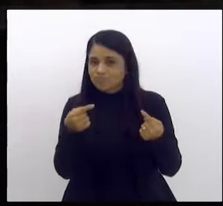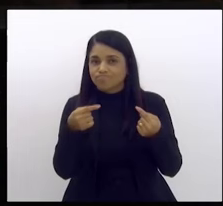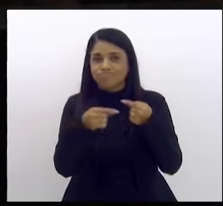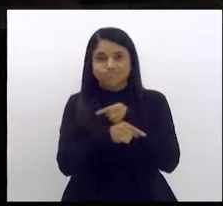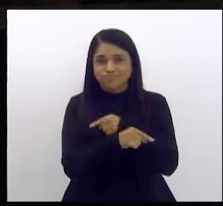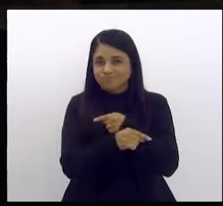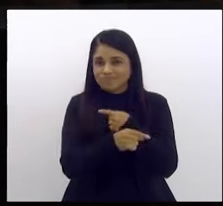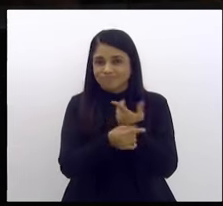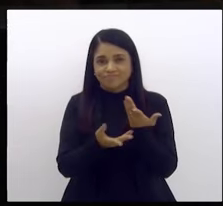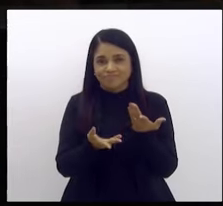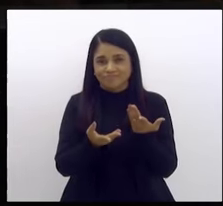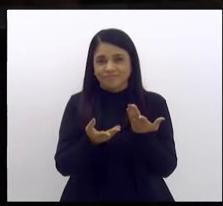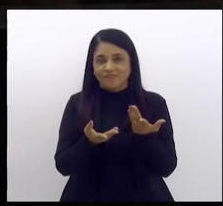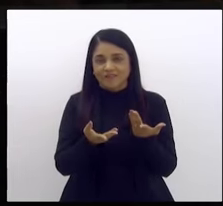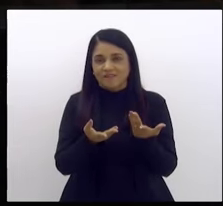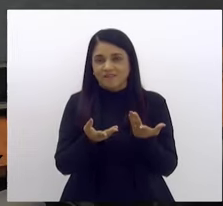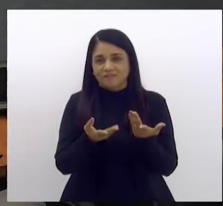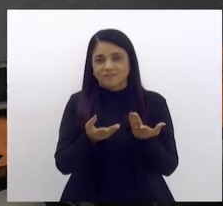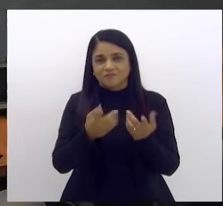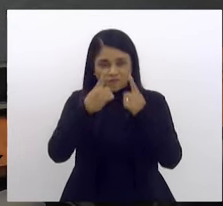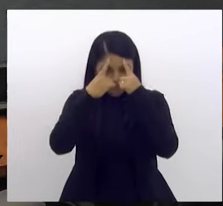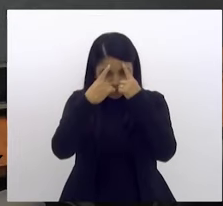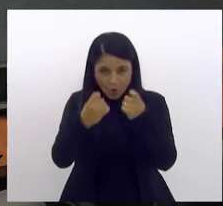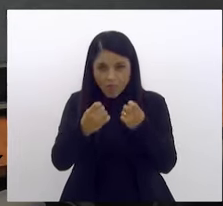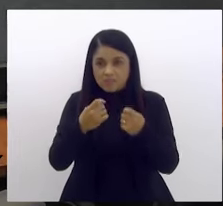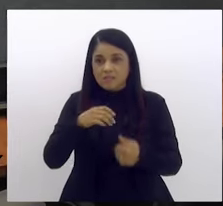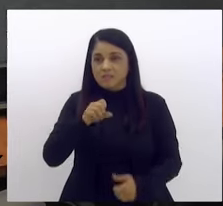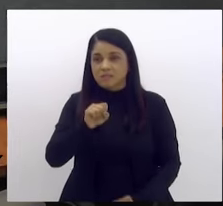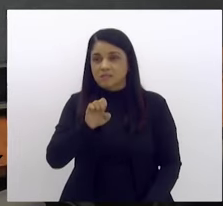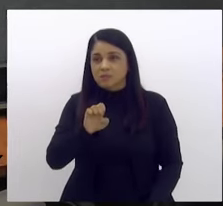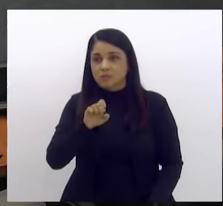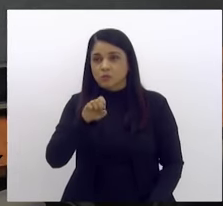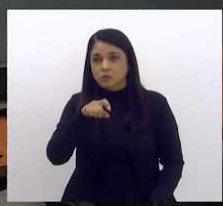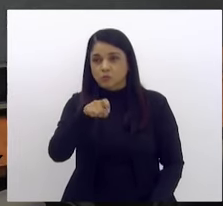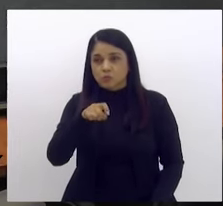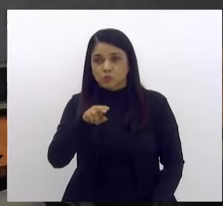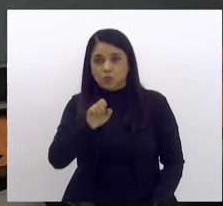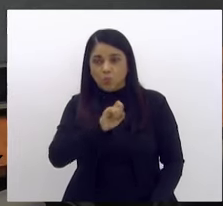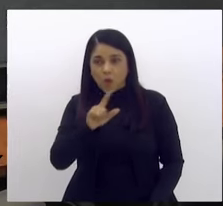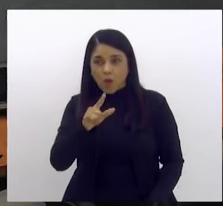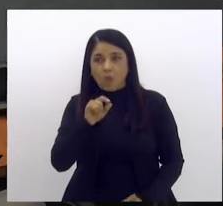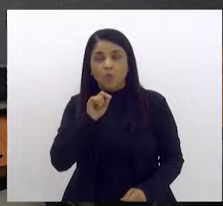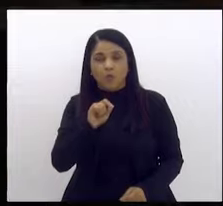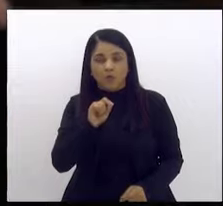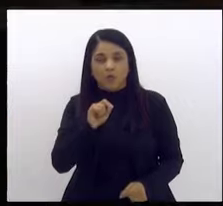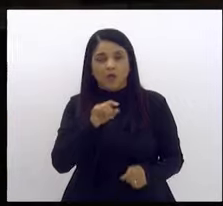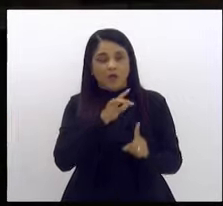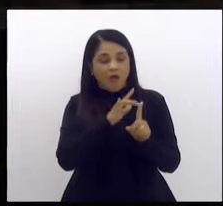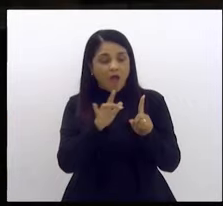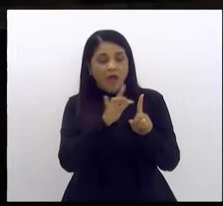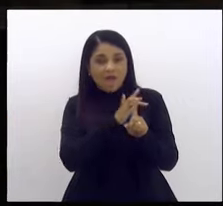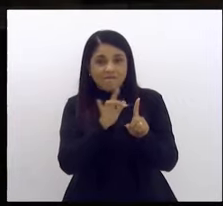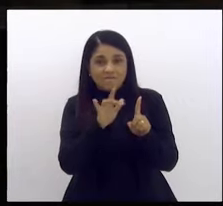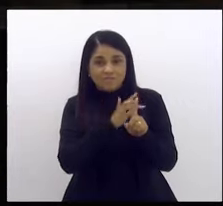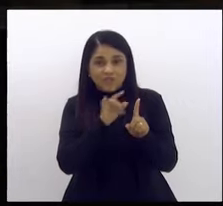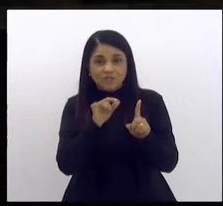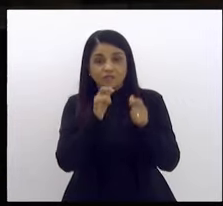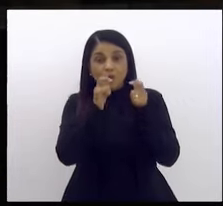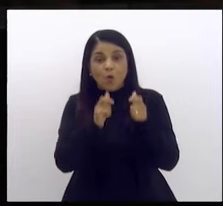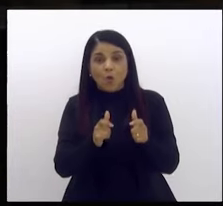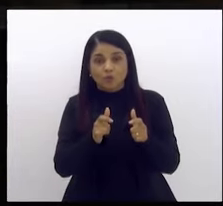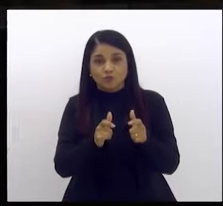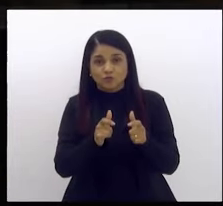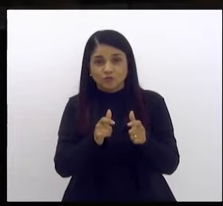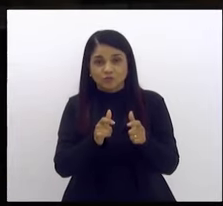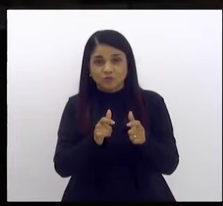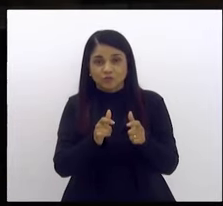inadequadas diante de um quadro de violência sexual, que foi colocar a vítima para ir aonde